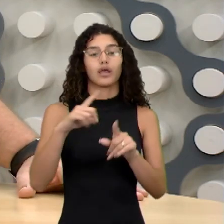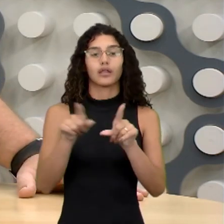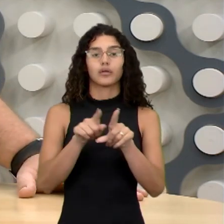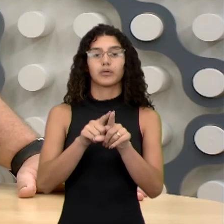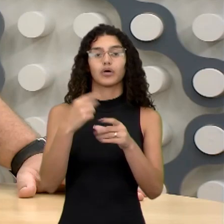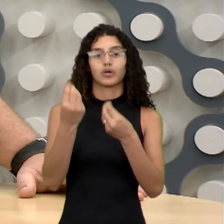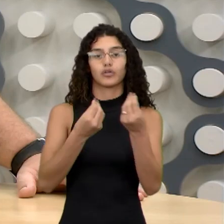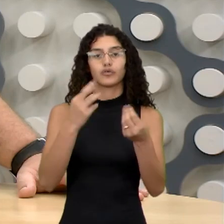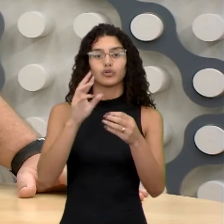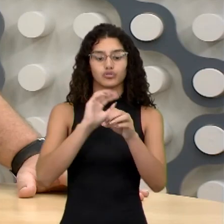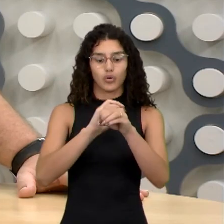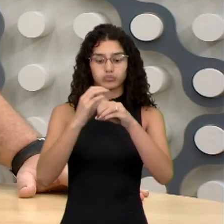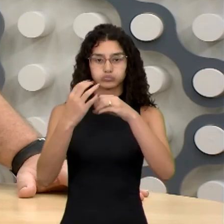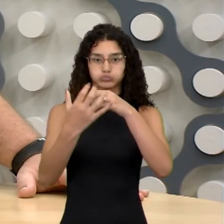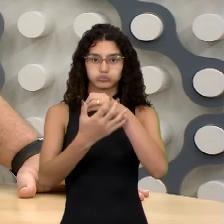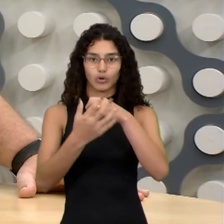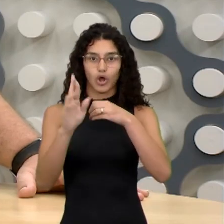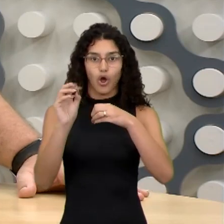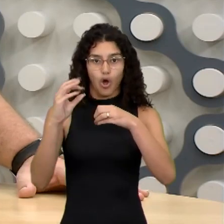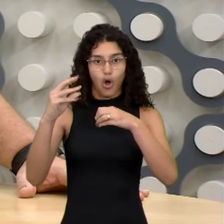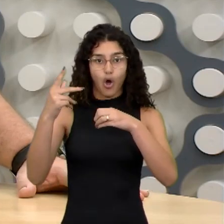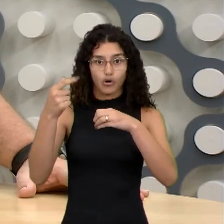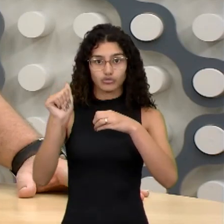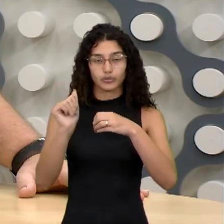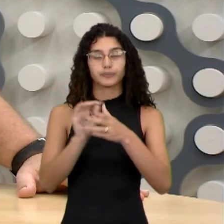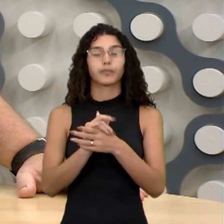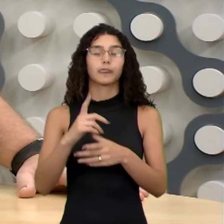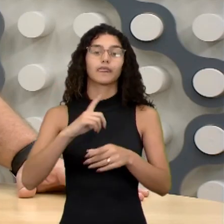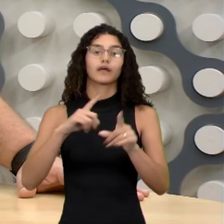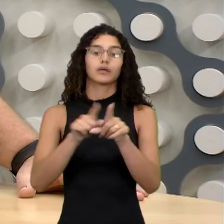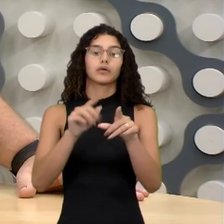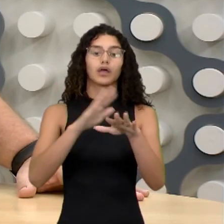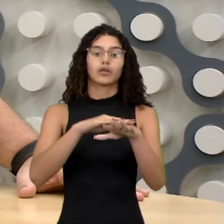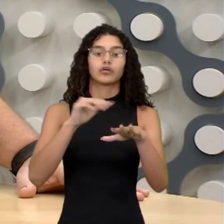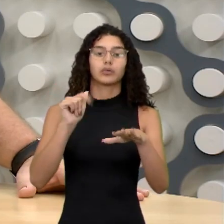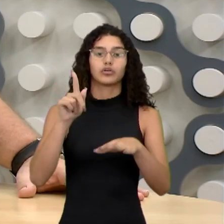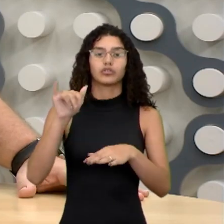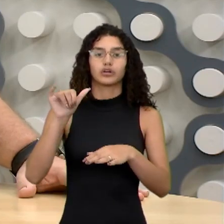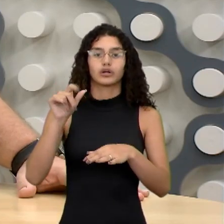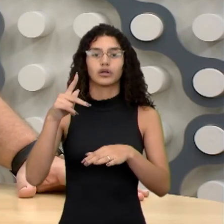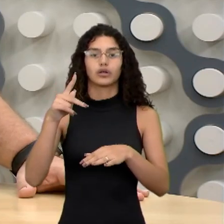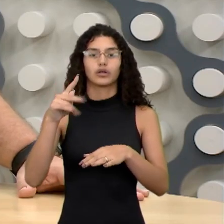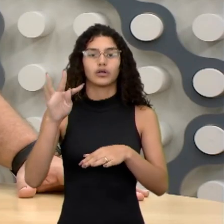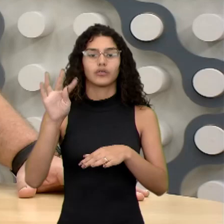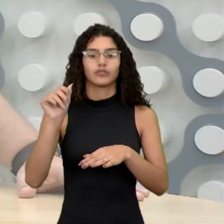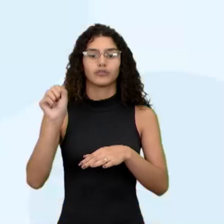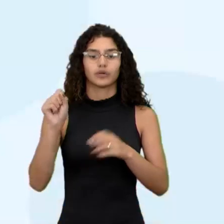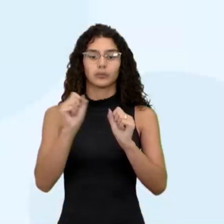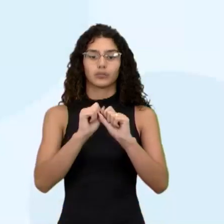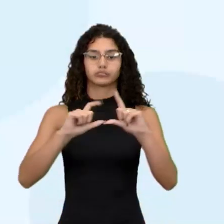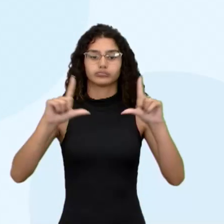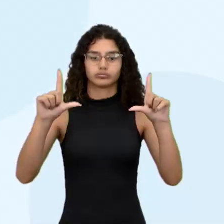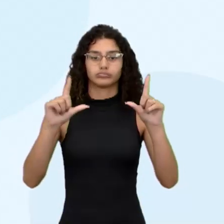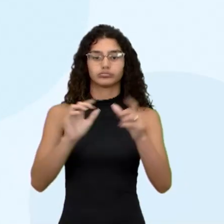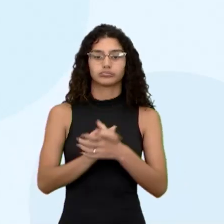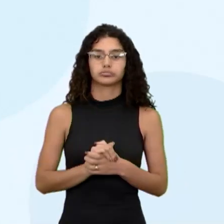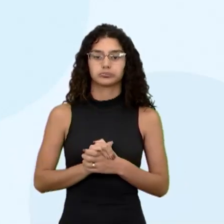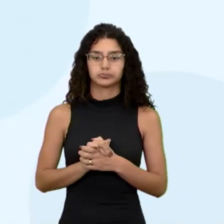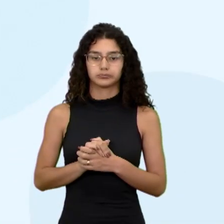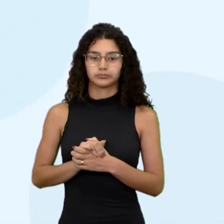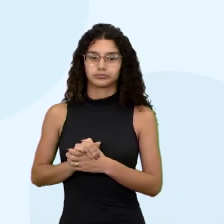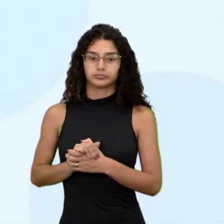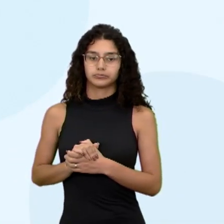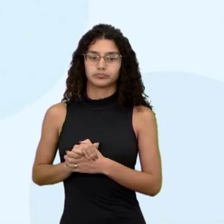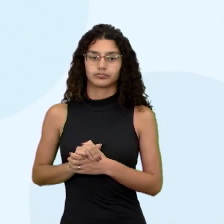como a gente falou de rochas, né, uma das rochas desse período é que é chamado de bifes, né? Pode colocar aí na tela, por